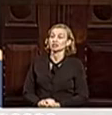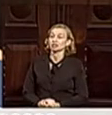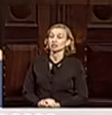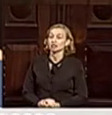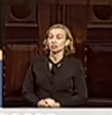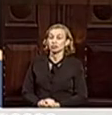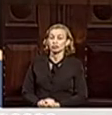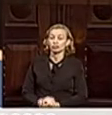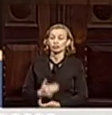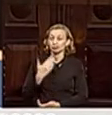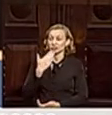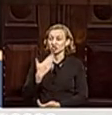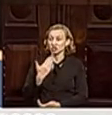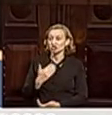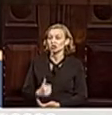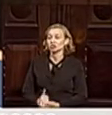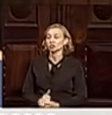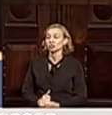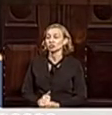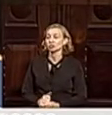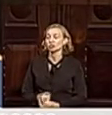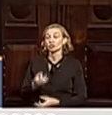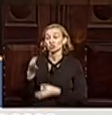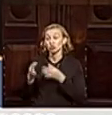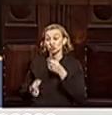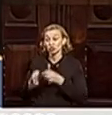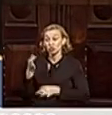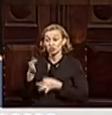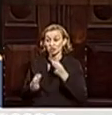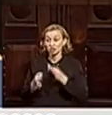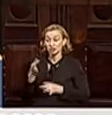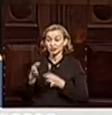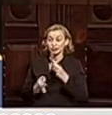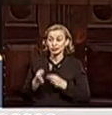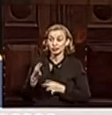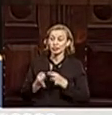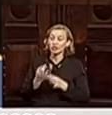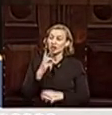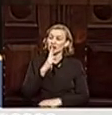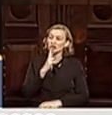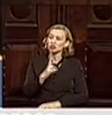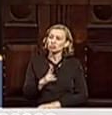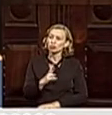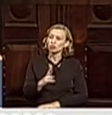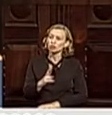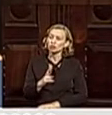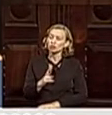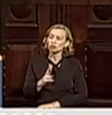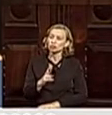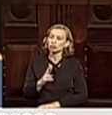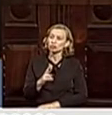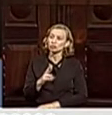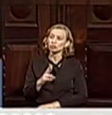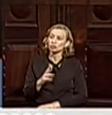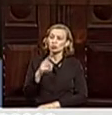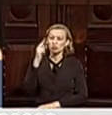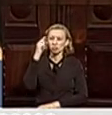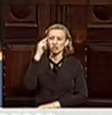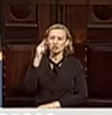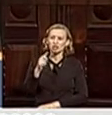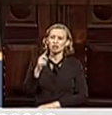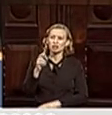à Justiça em resposta ao pedido de mandado de segurança